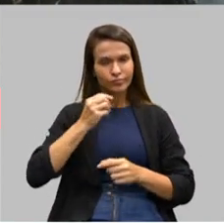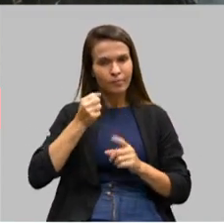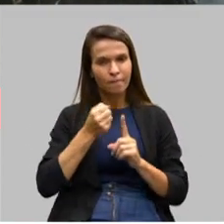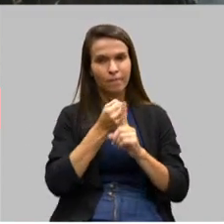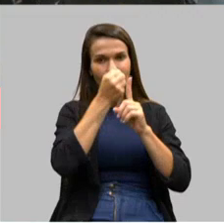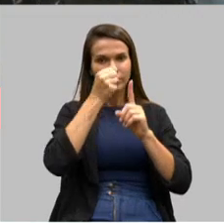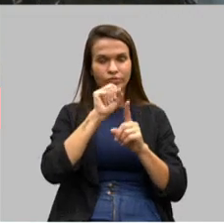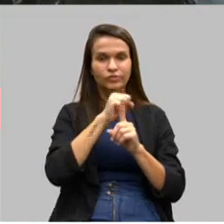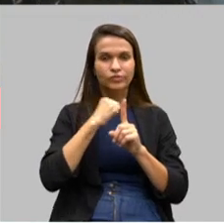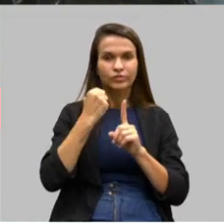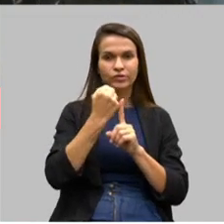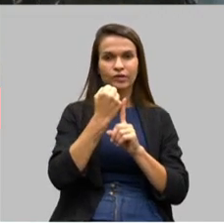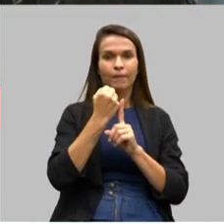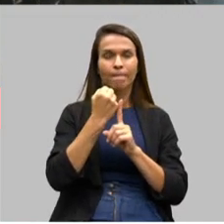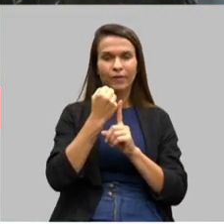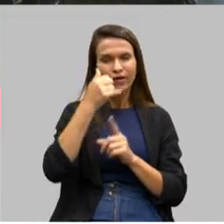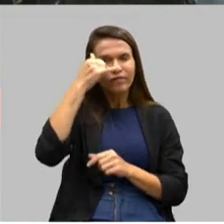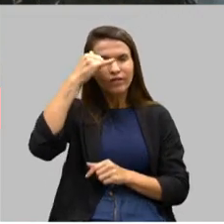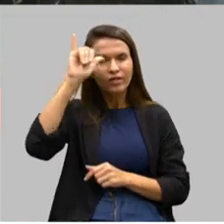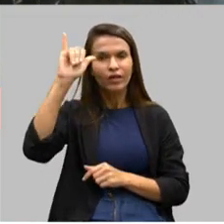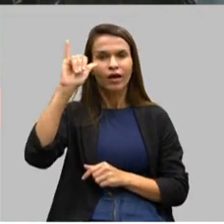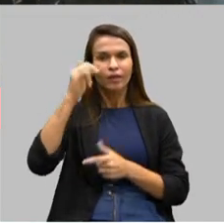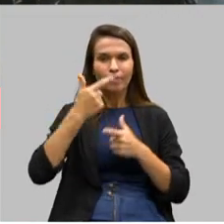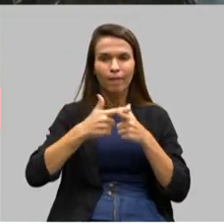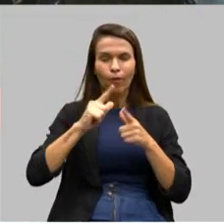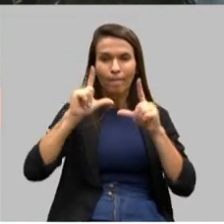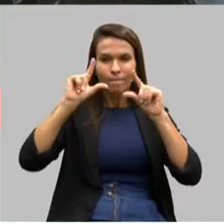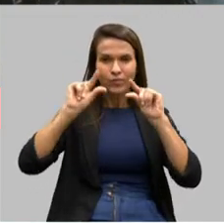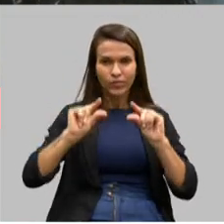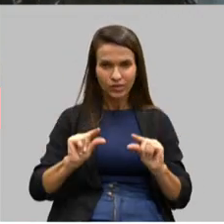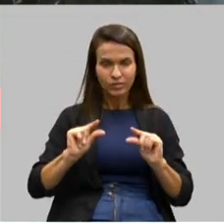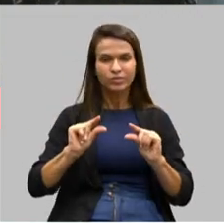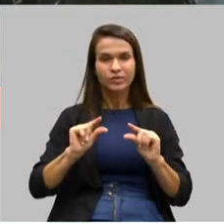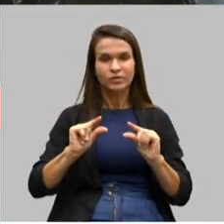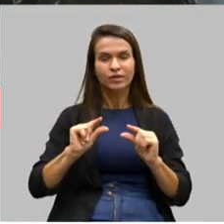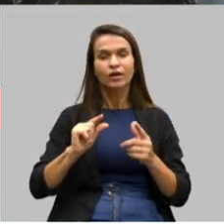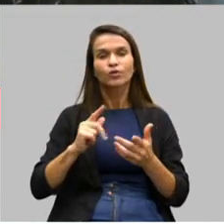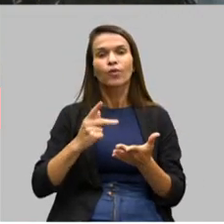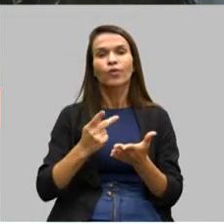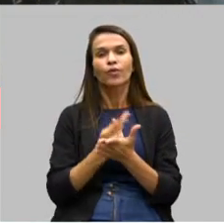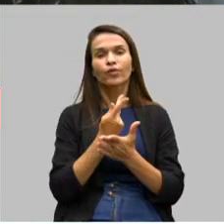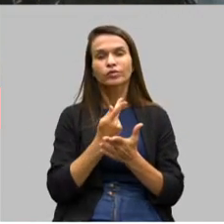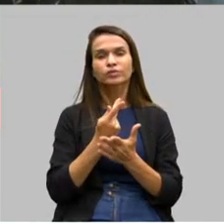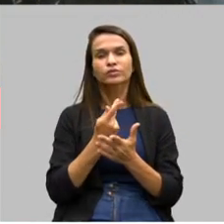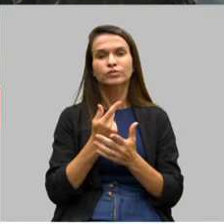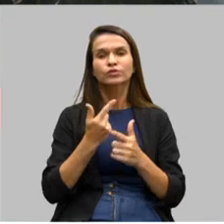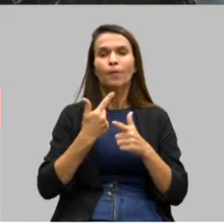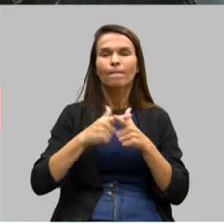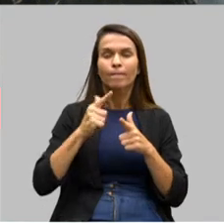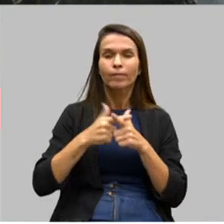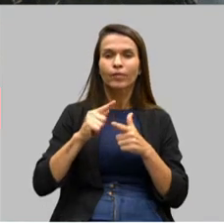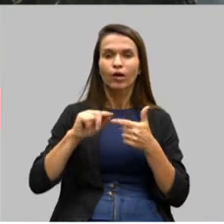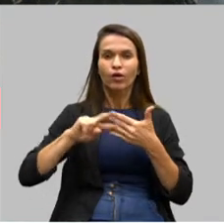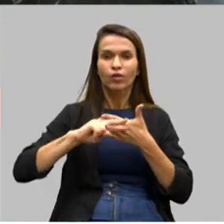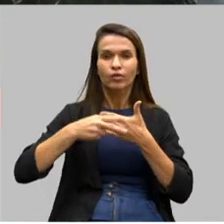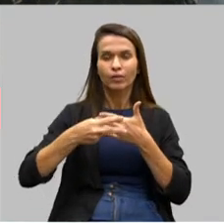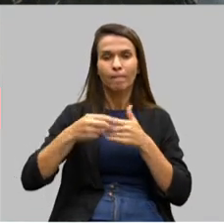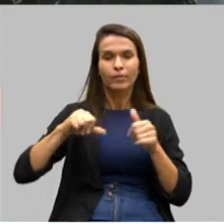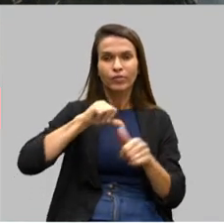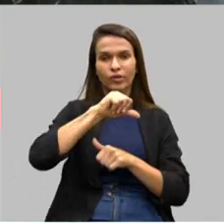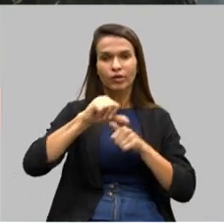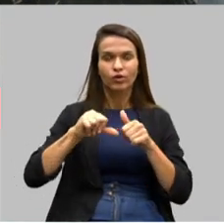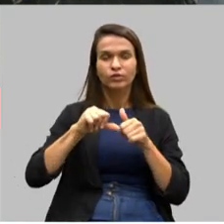social para prever, evitar ou minimizar as causas ou os efeitos das mudanças climáticas